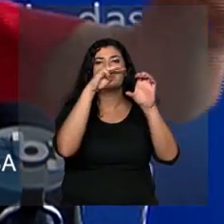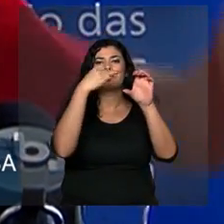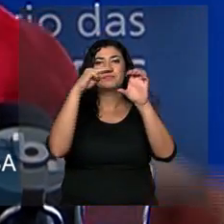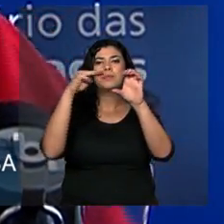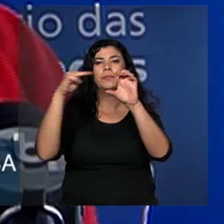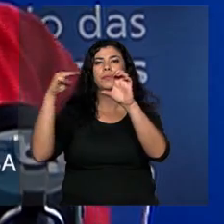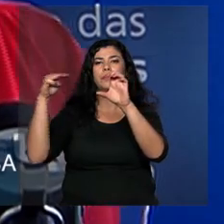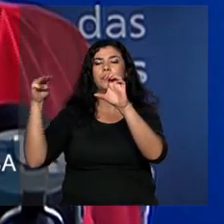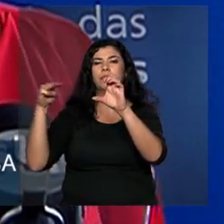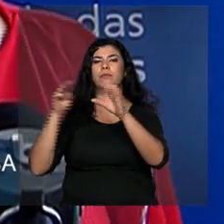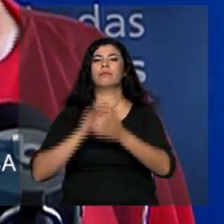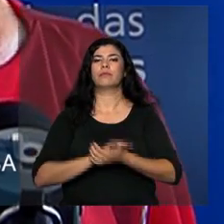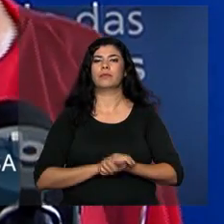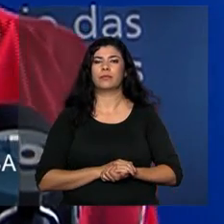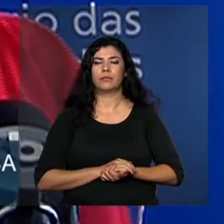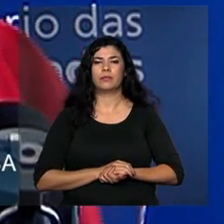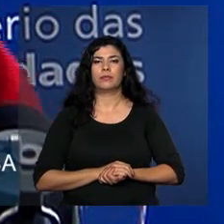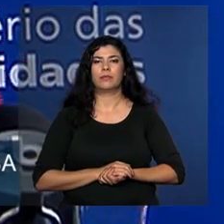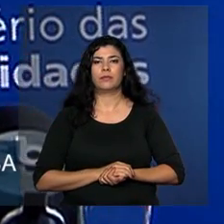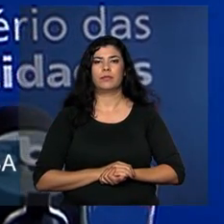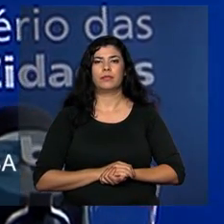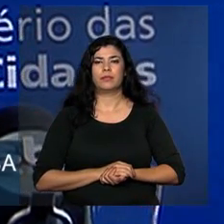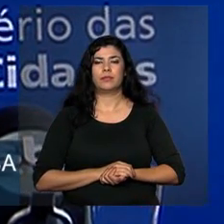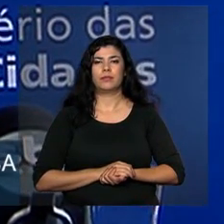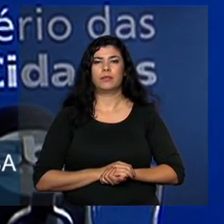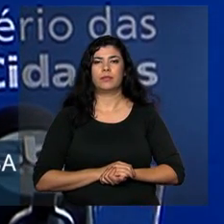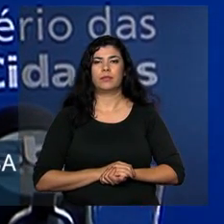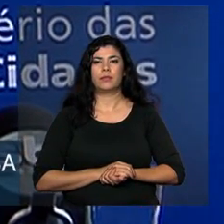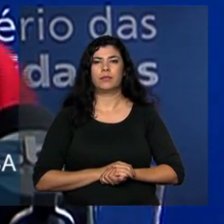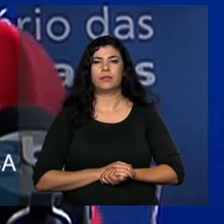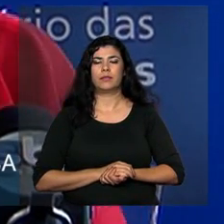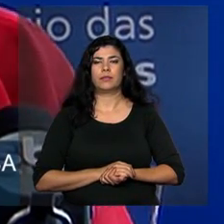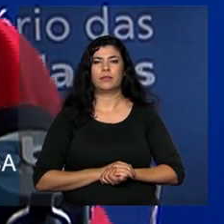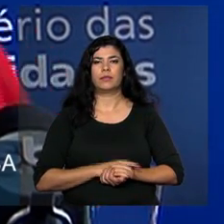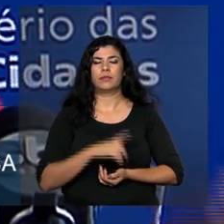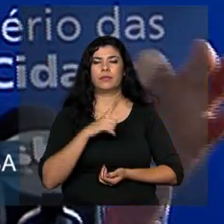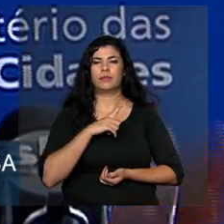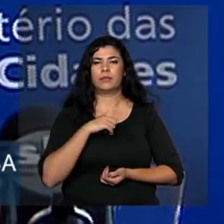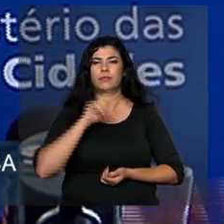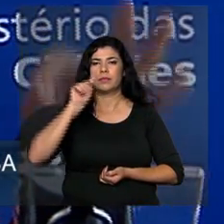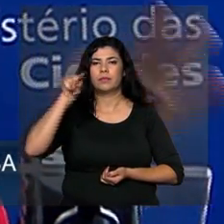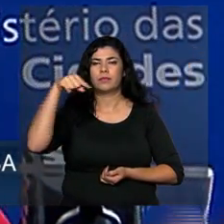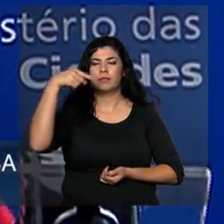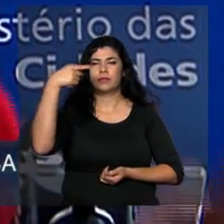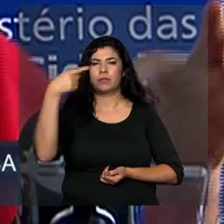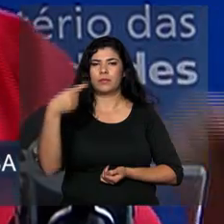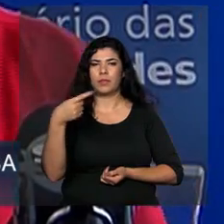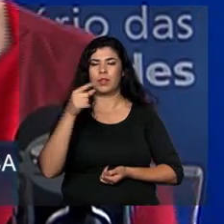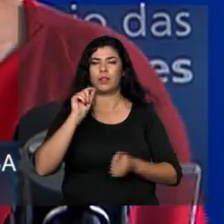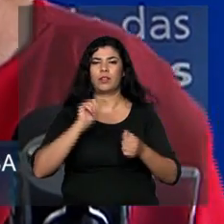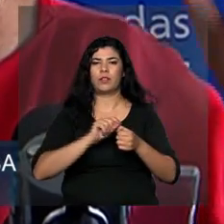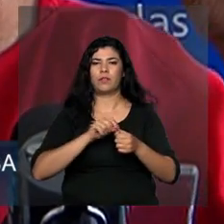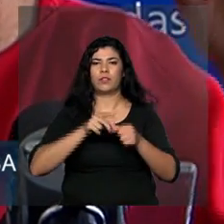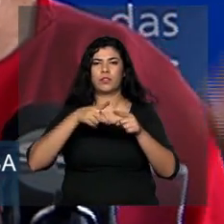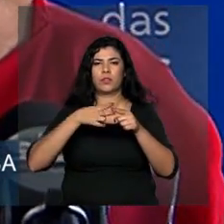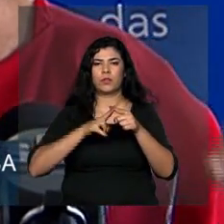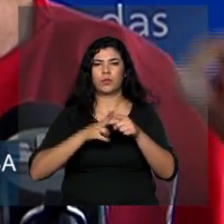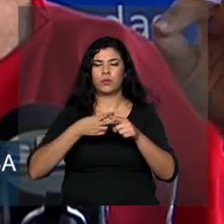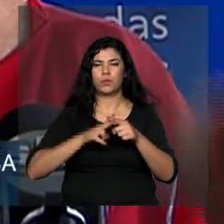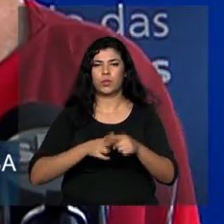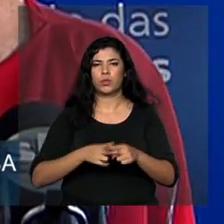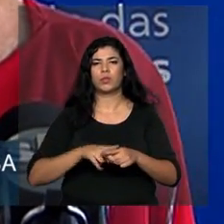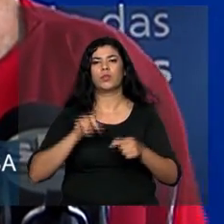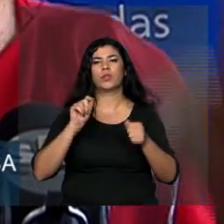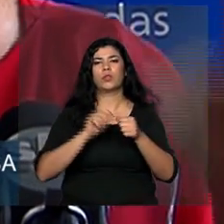e-mail. A senhora falou que não vai fazer uma reforma total, só dos ajustes. Eu, depois dos ajustes, faço